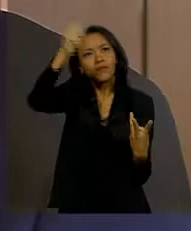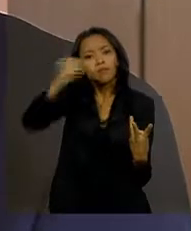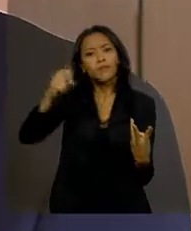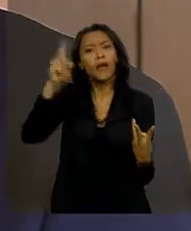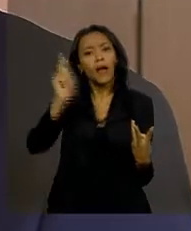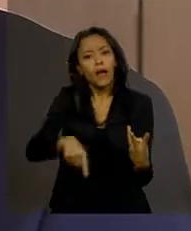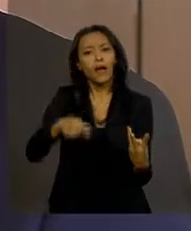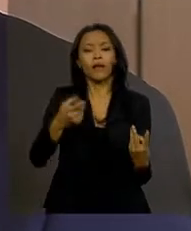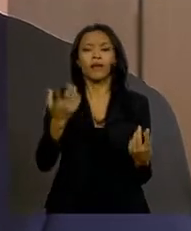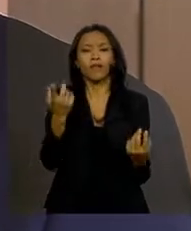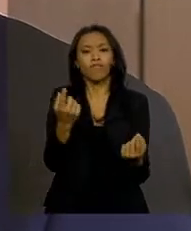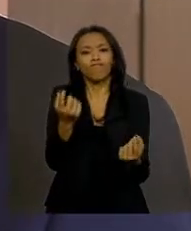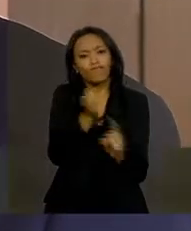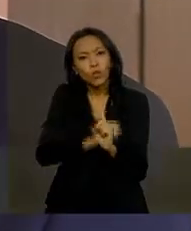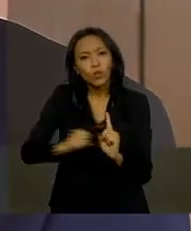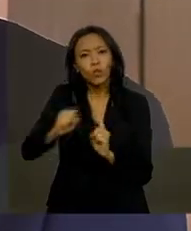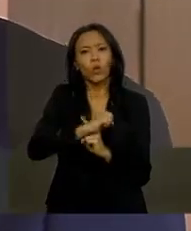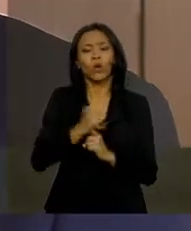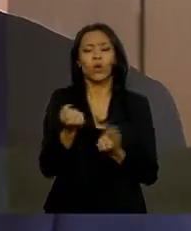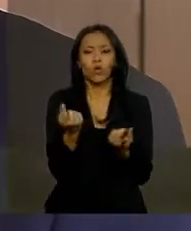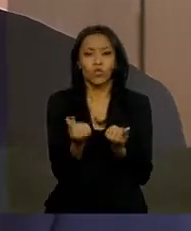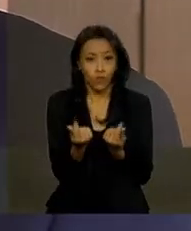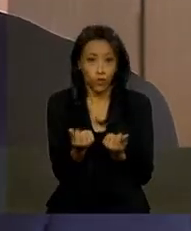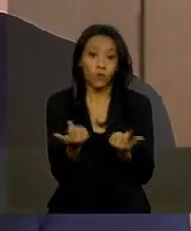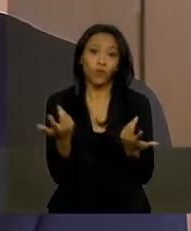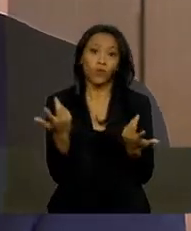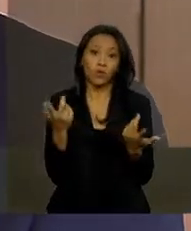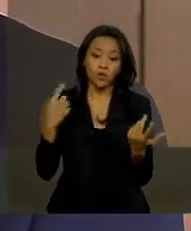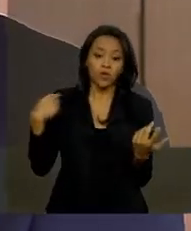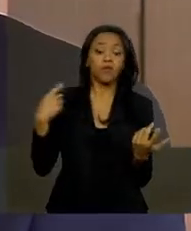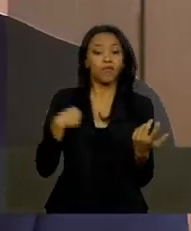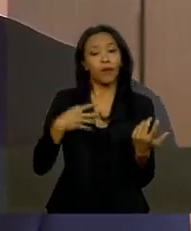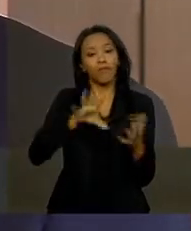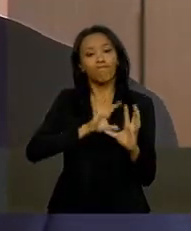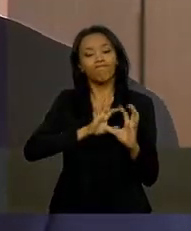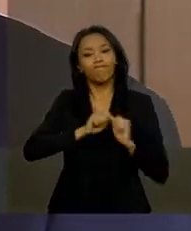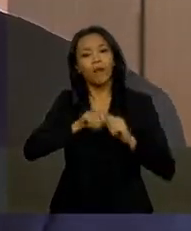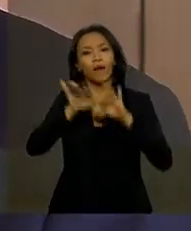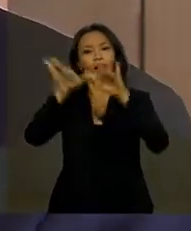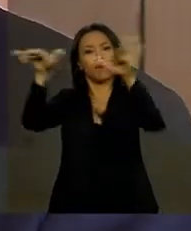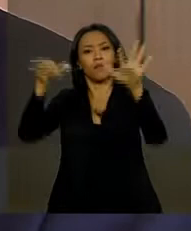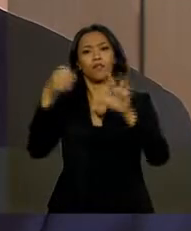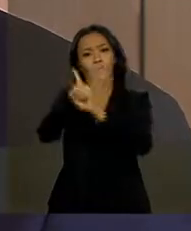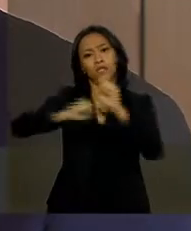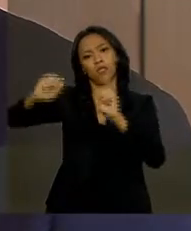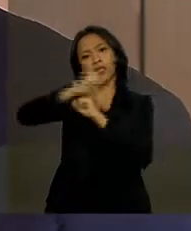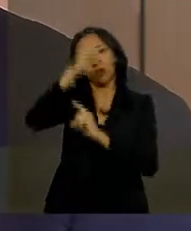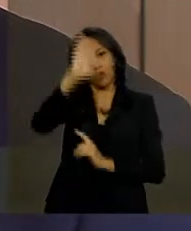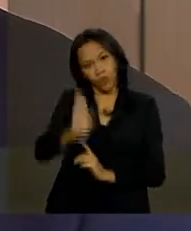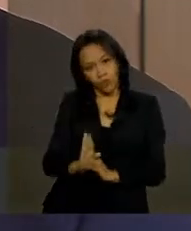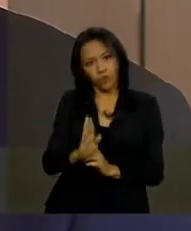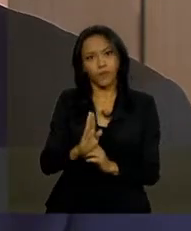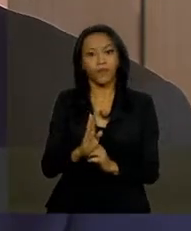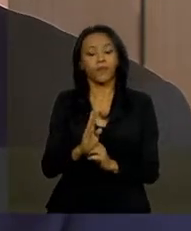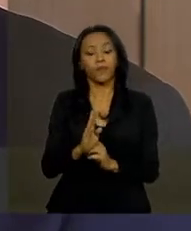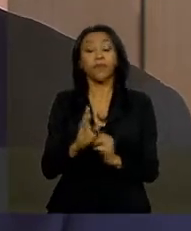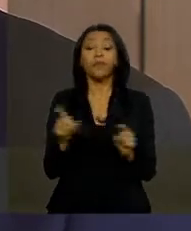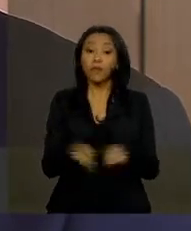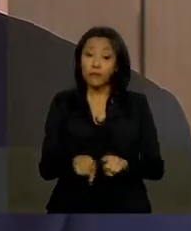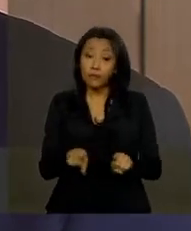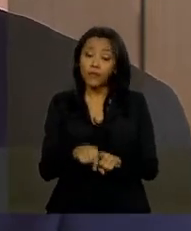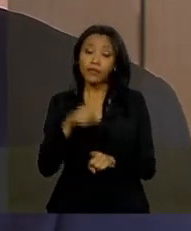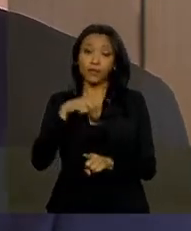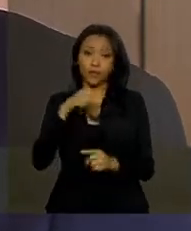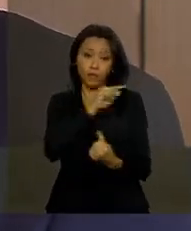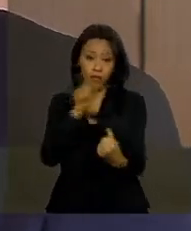sócio e economicamente os venezuelanos na sociedade brasileira primeiro lugar mas também tem como